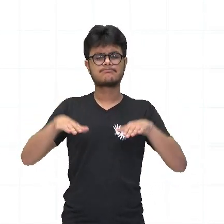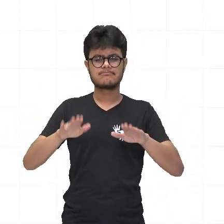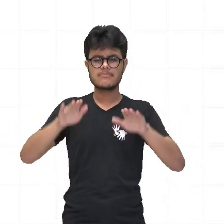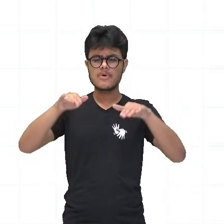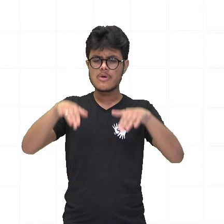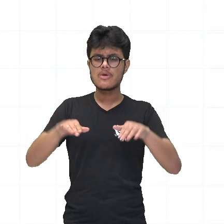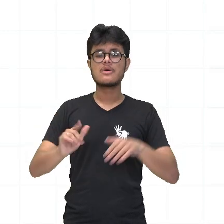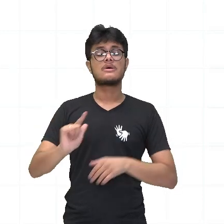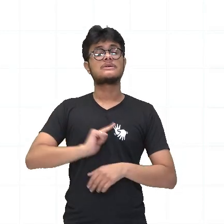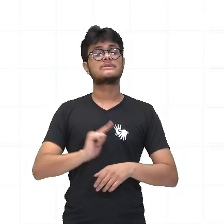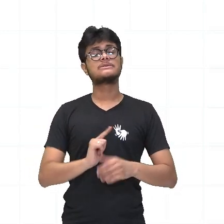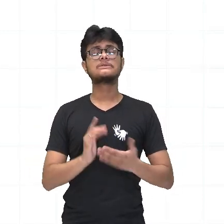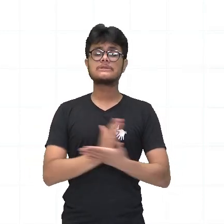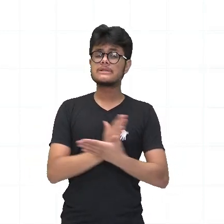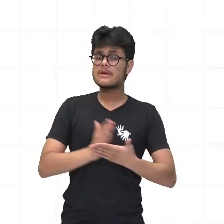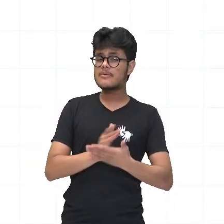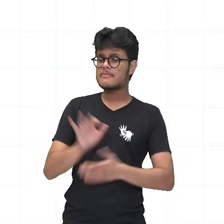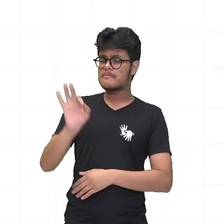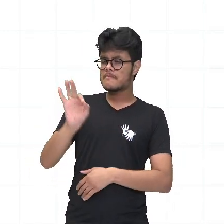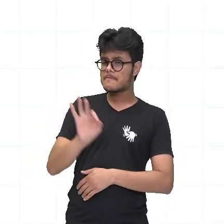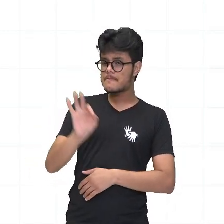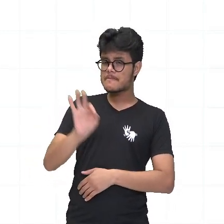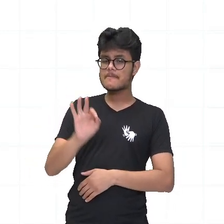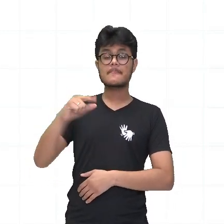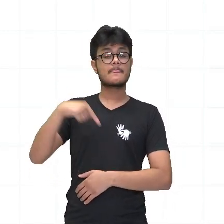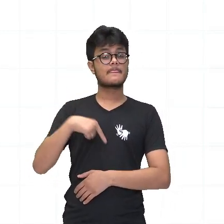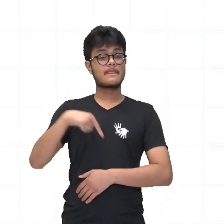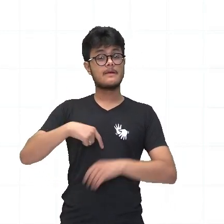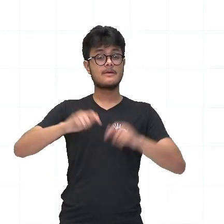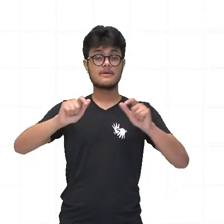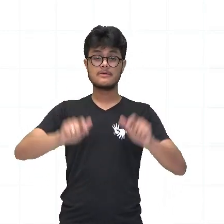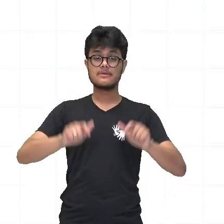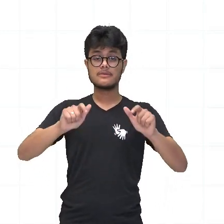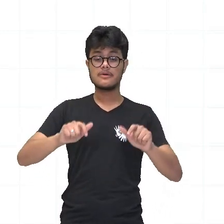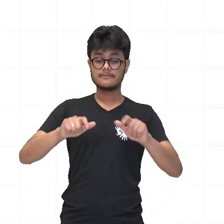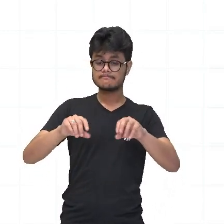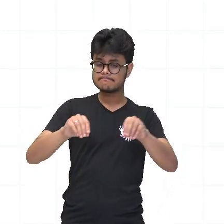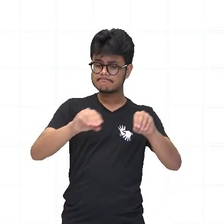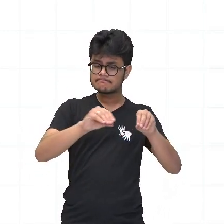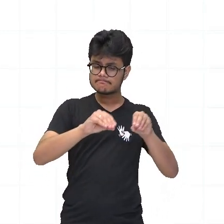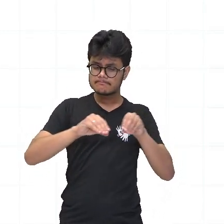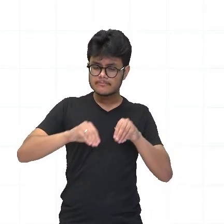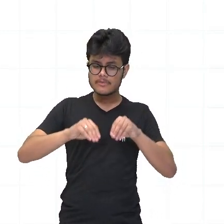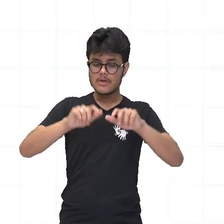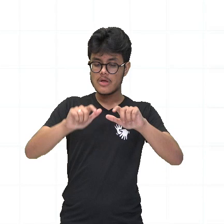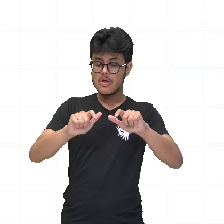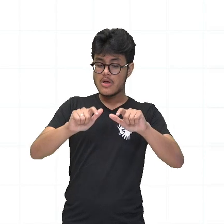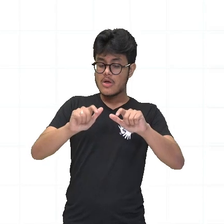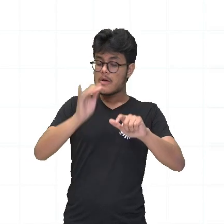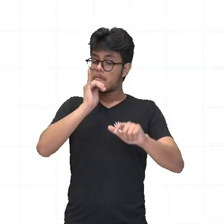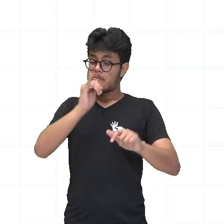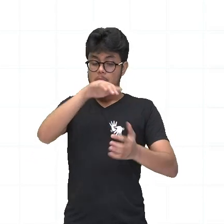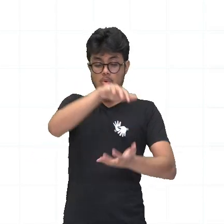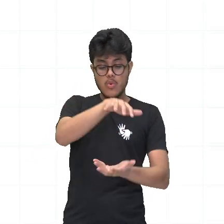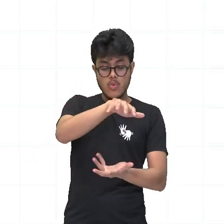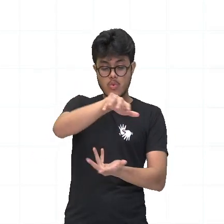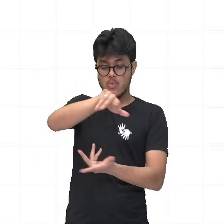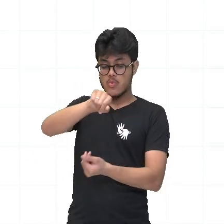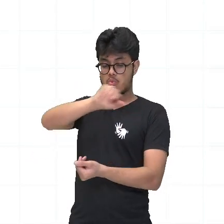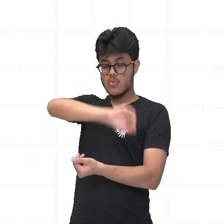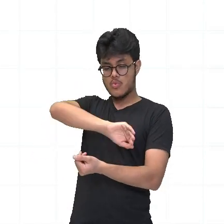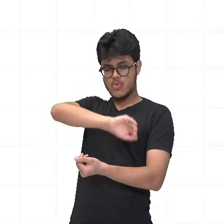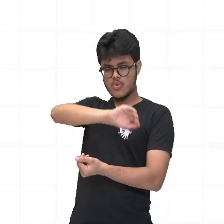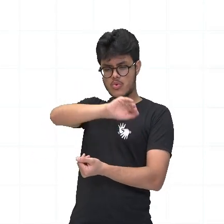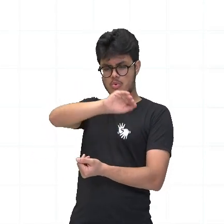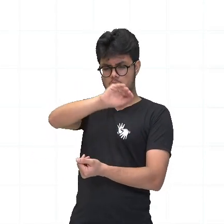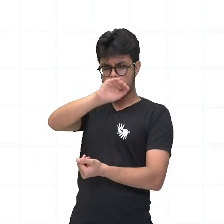um percentual de distribuição na superfície do planeta Terra. Quem já viu aí o planeta Terra